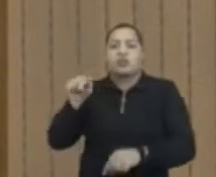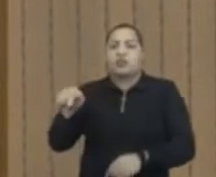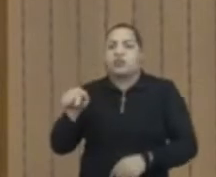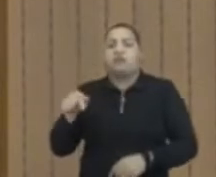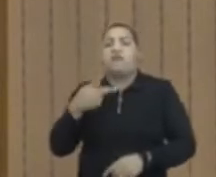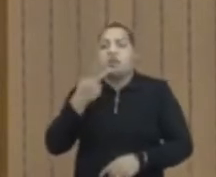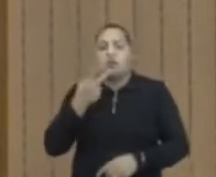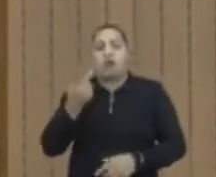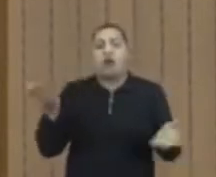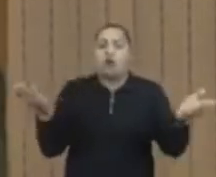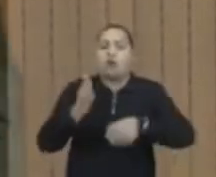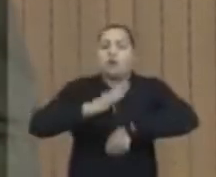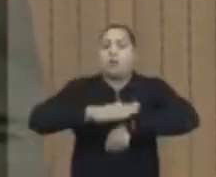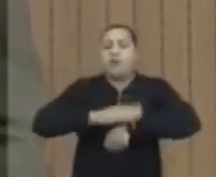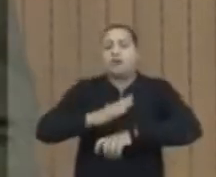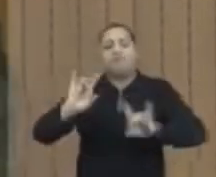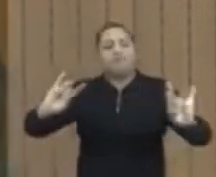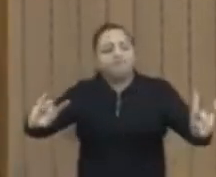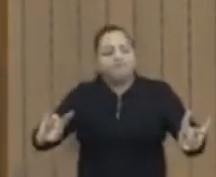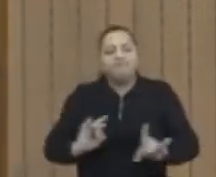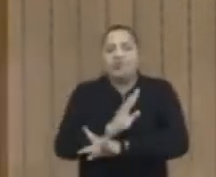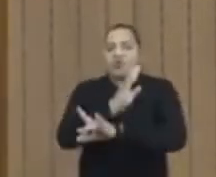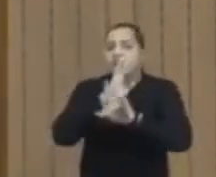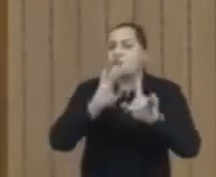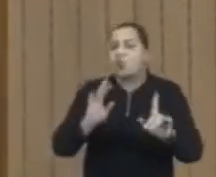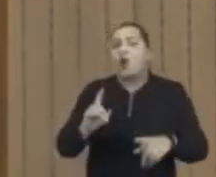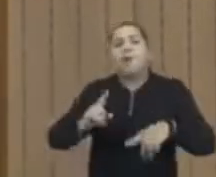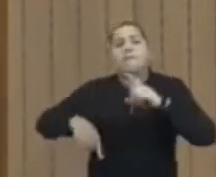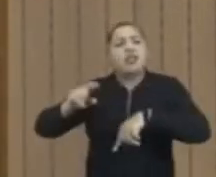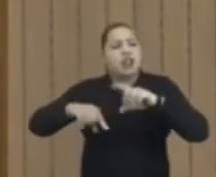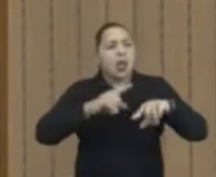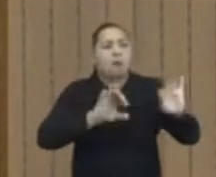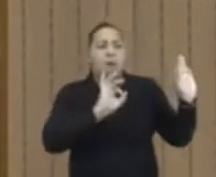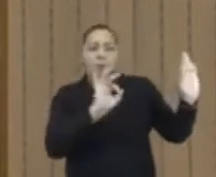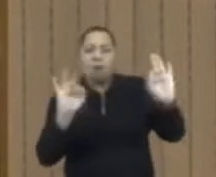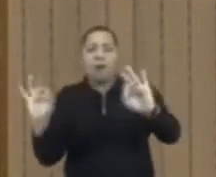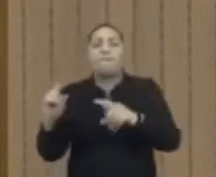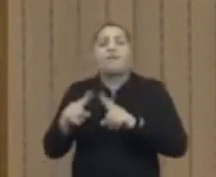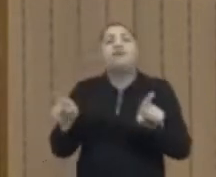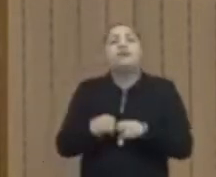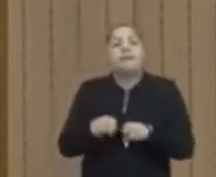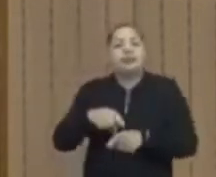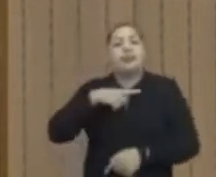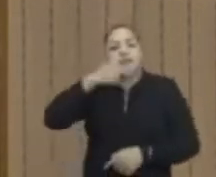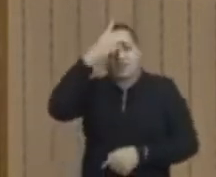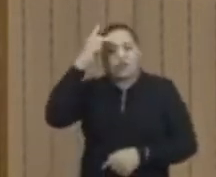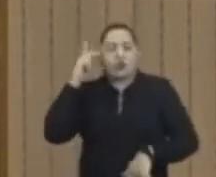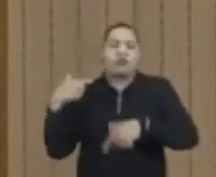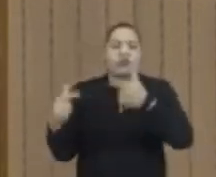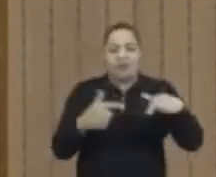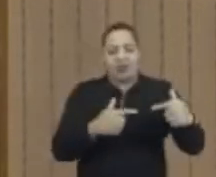consolidação e um momento de mostrar que, além da parte material, nós temos a parte humana, e o Ministério Público Federal vai